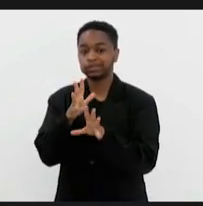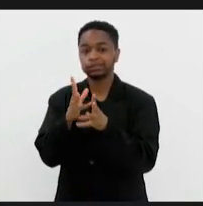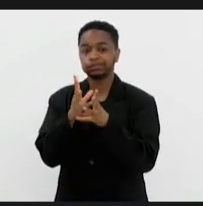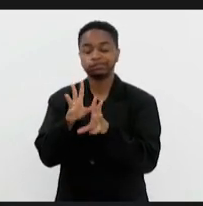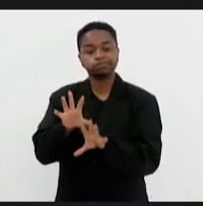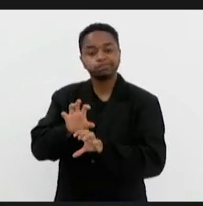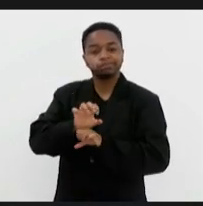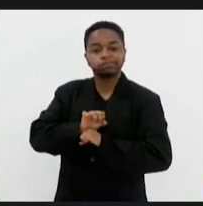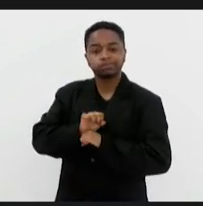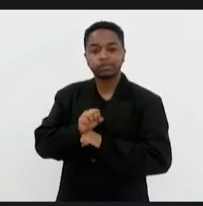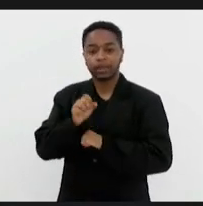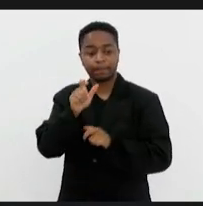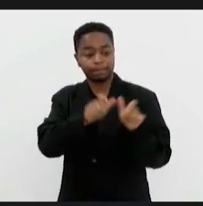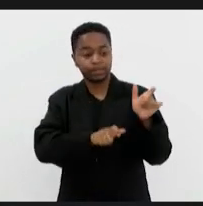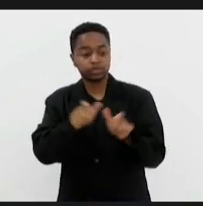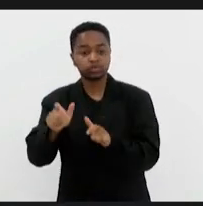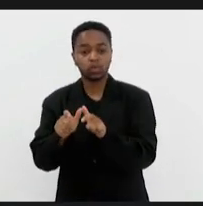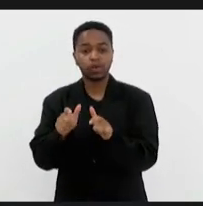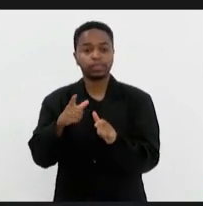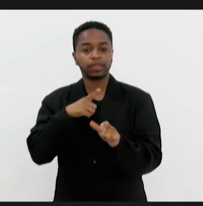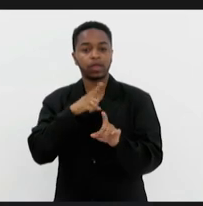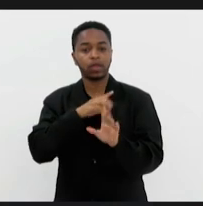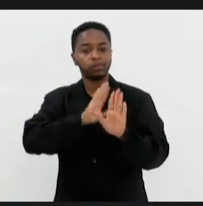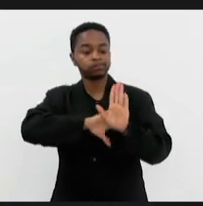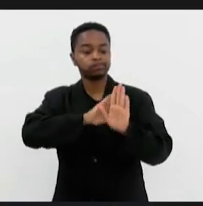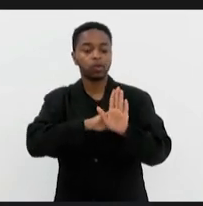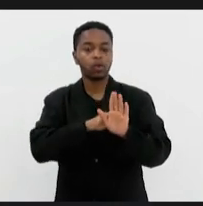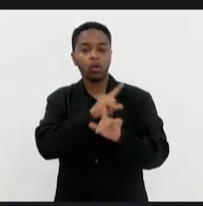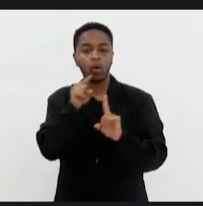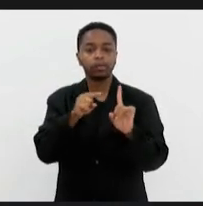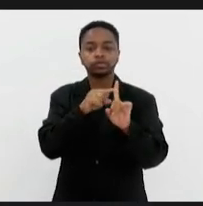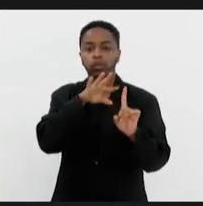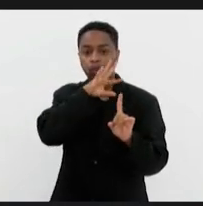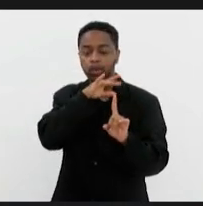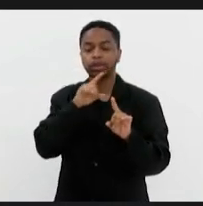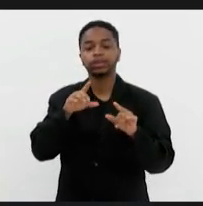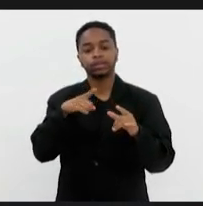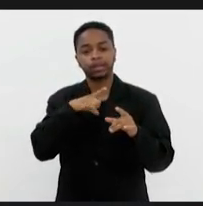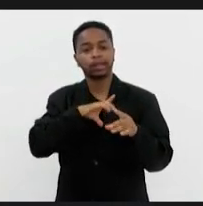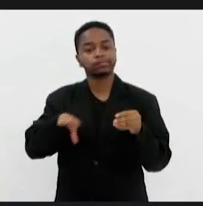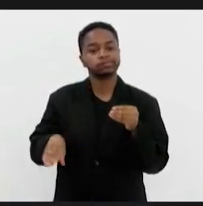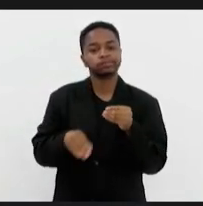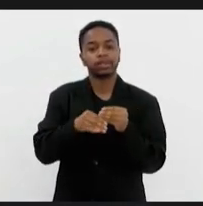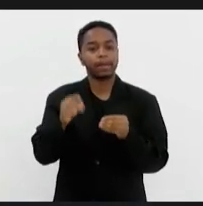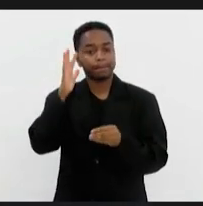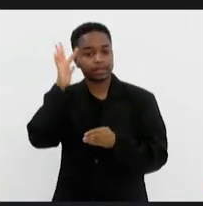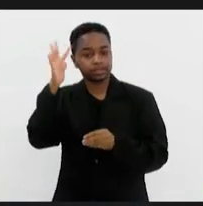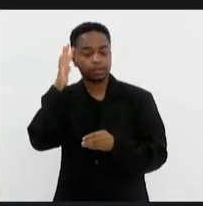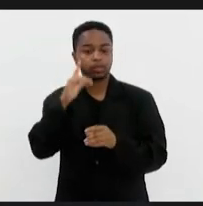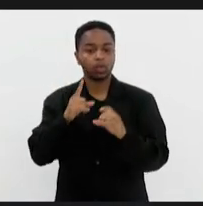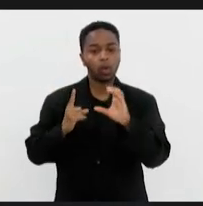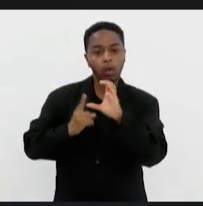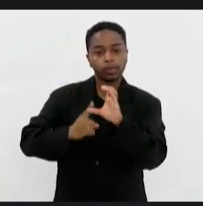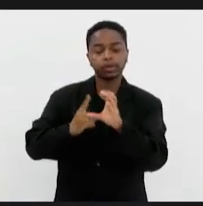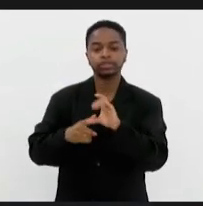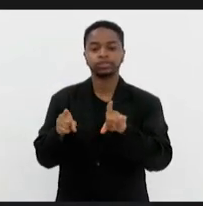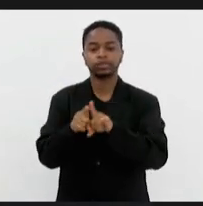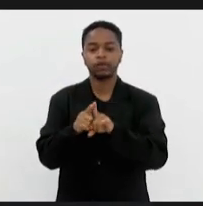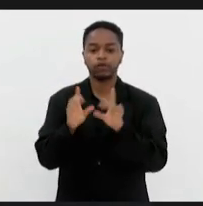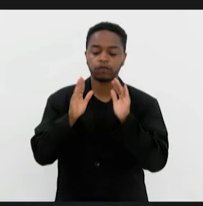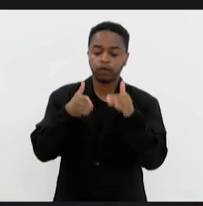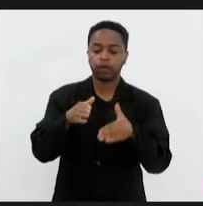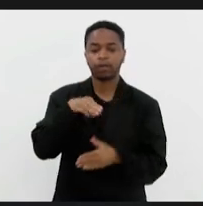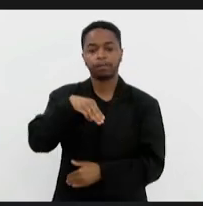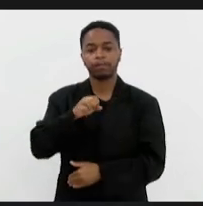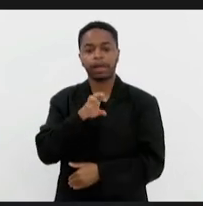que introduziram o mal e que introduziram pensamentos comunistas e marxistas, e aí esse é o grande pecado, né, para o